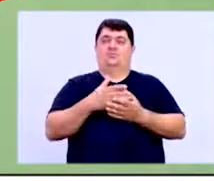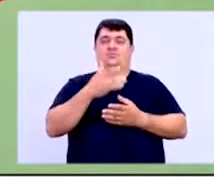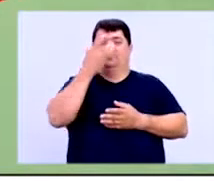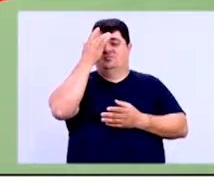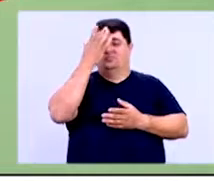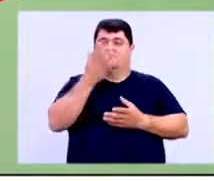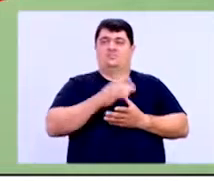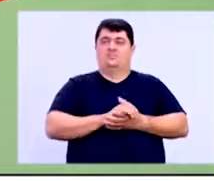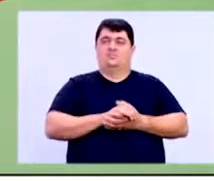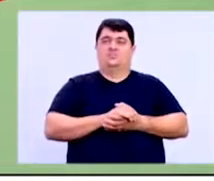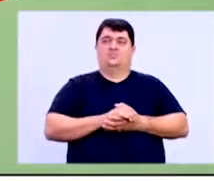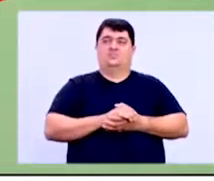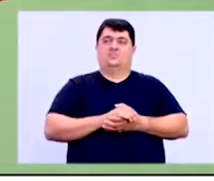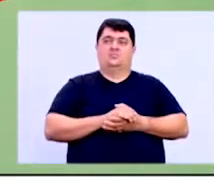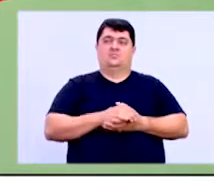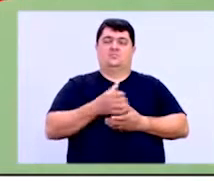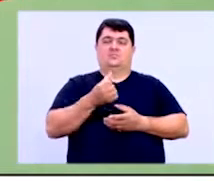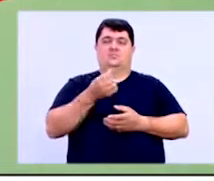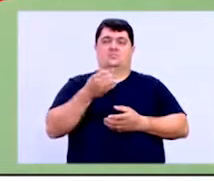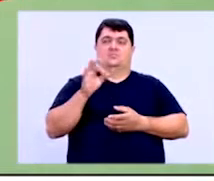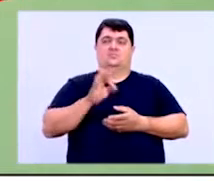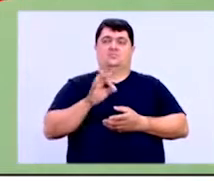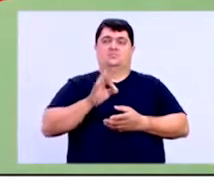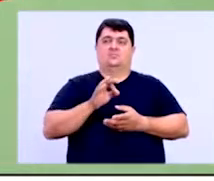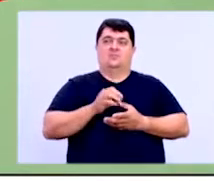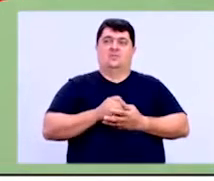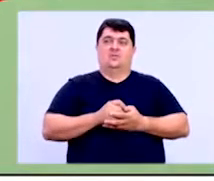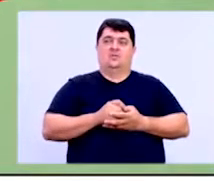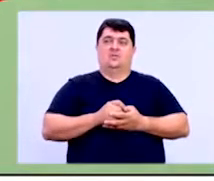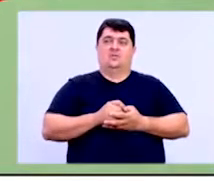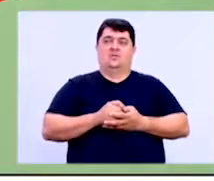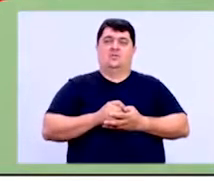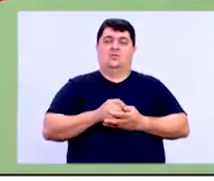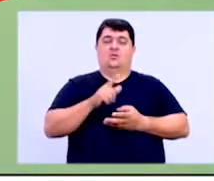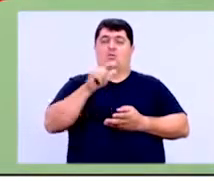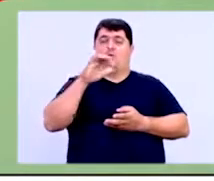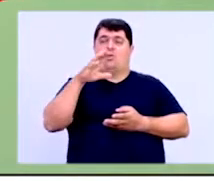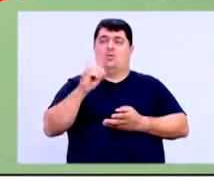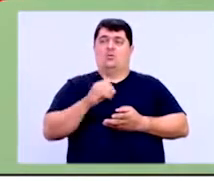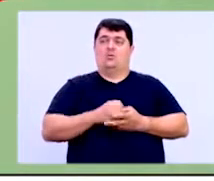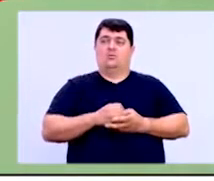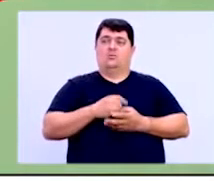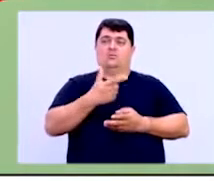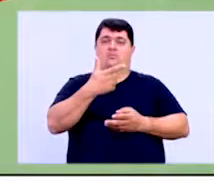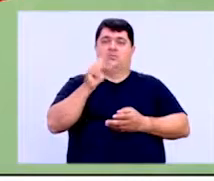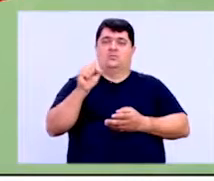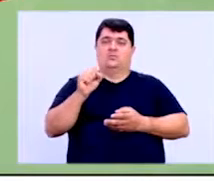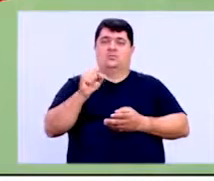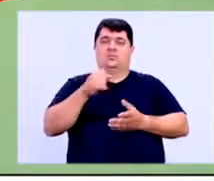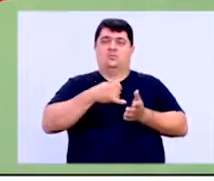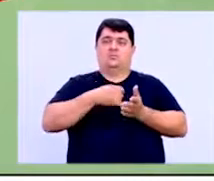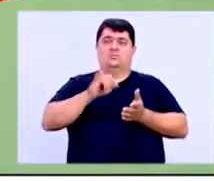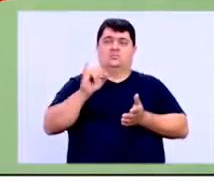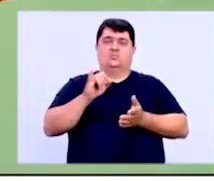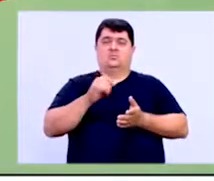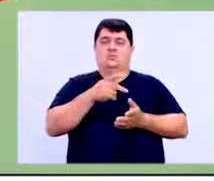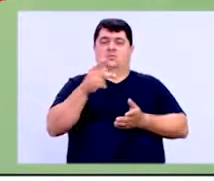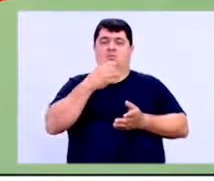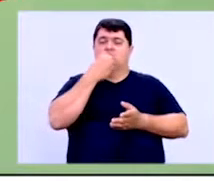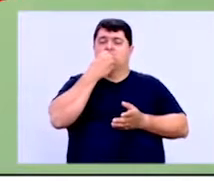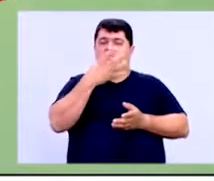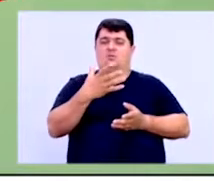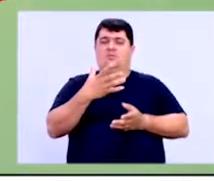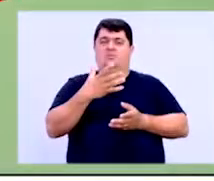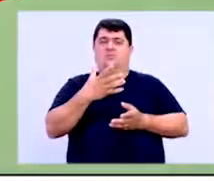ganho sobre os custos. E, pô, ele também deu aqui, ó, margem de ganho sobre o lucro bruto. E deu os encargos tributários. Esse professor é